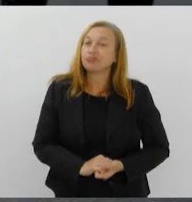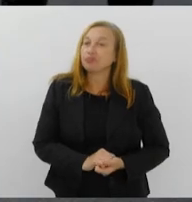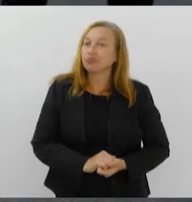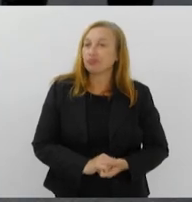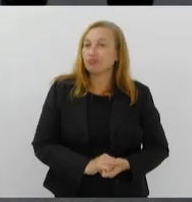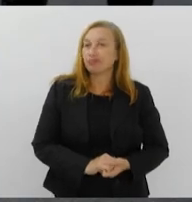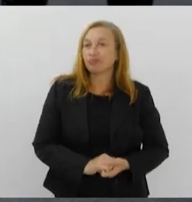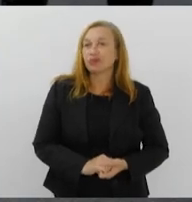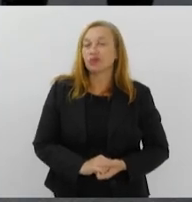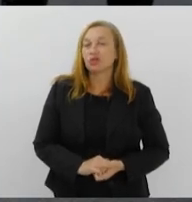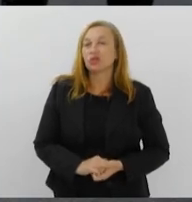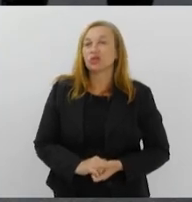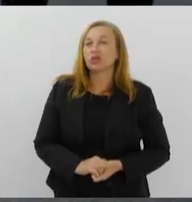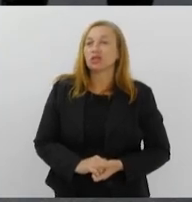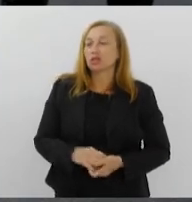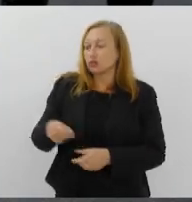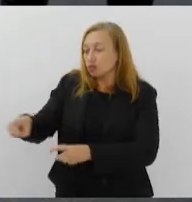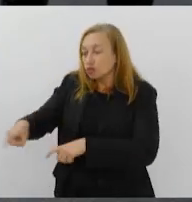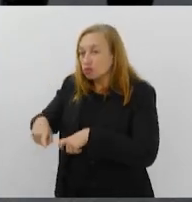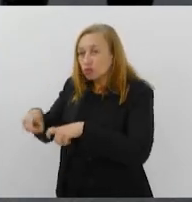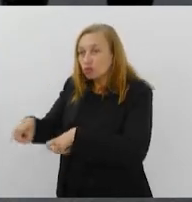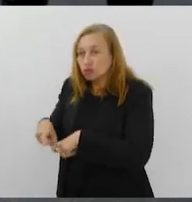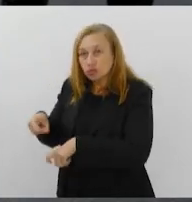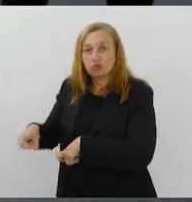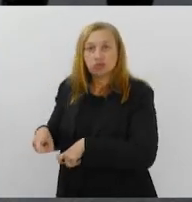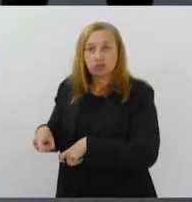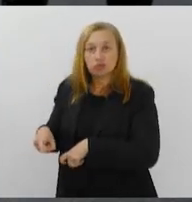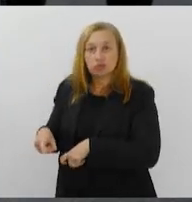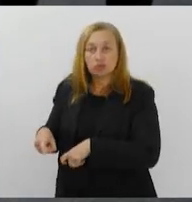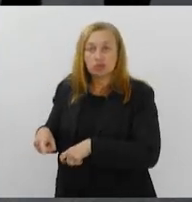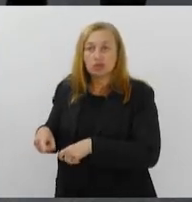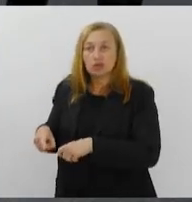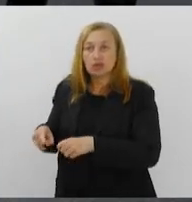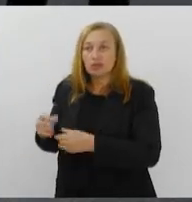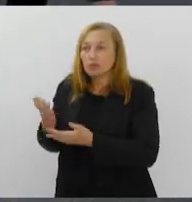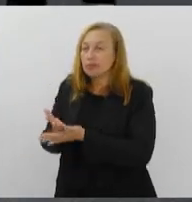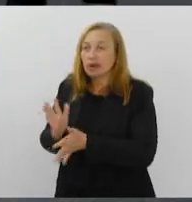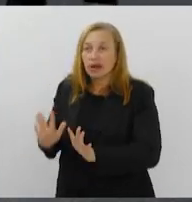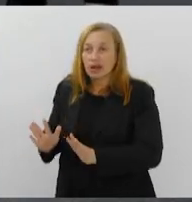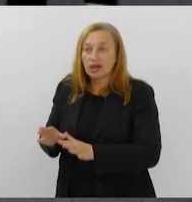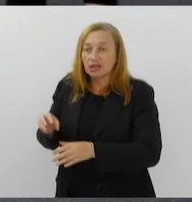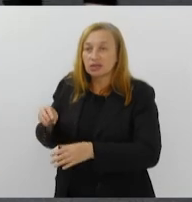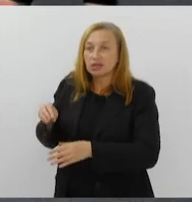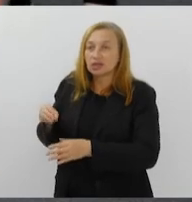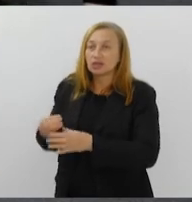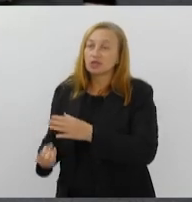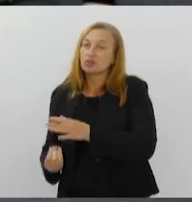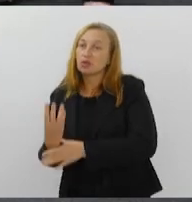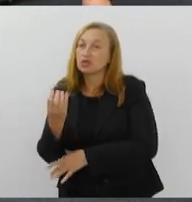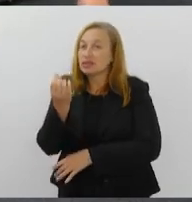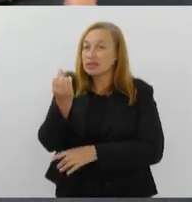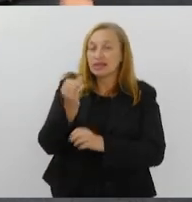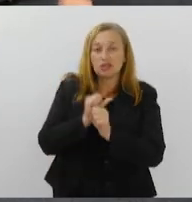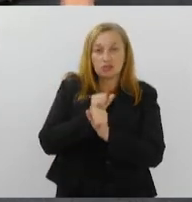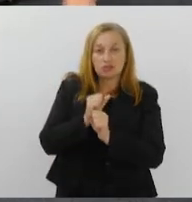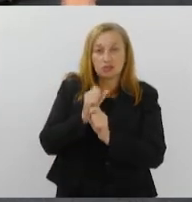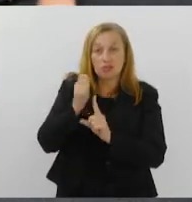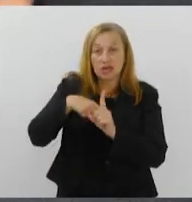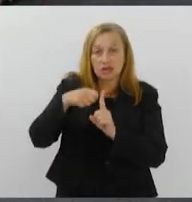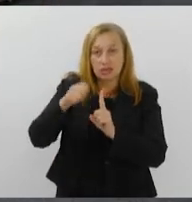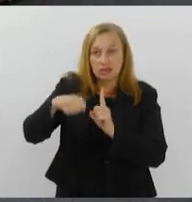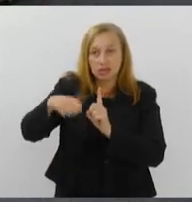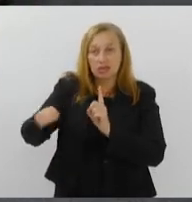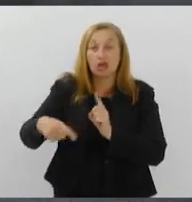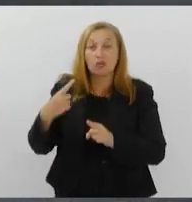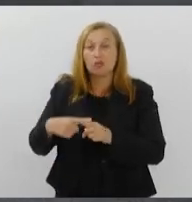constantemente, seus agricultores estão tendo que deixar de produzir por cerca de 6 meses, porque estão tendo